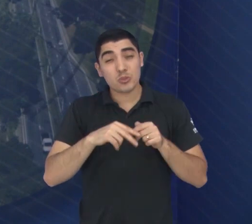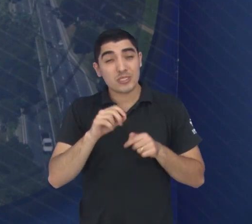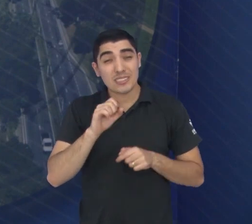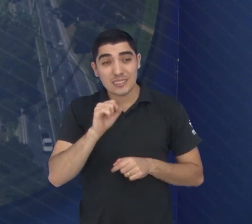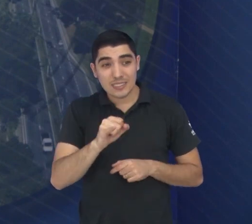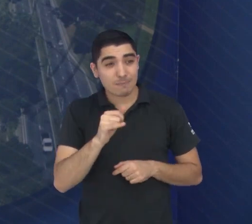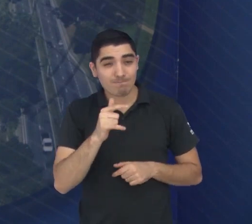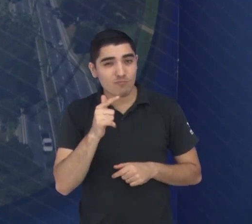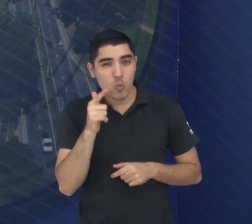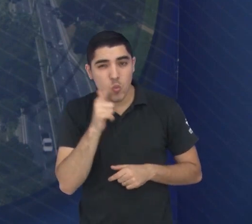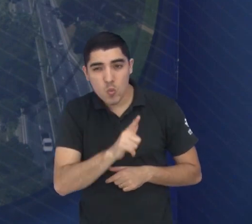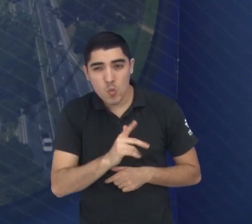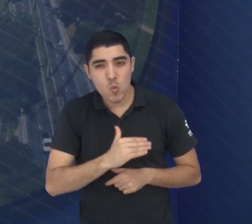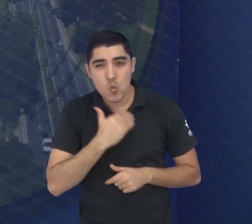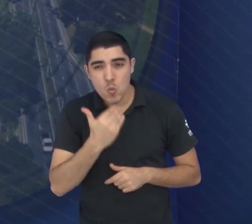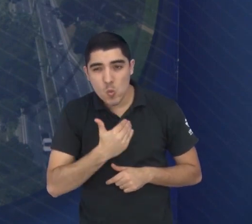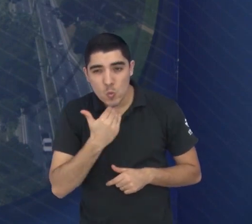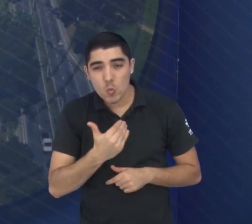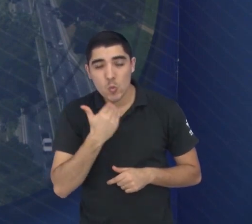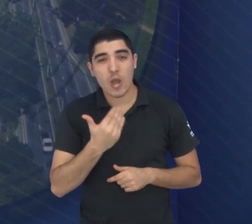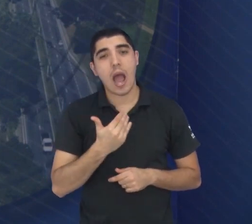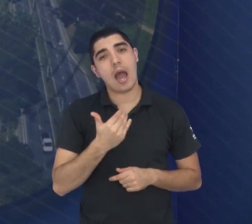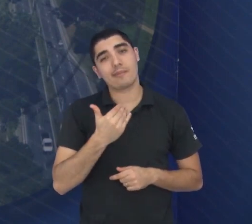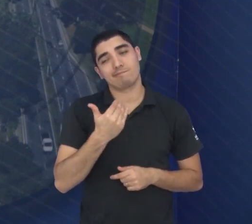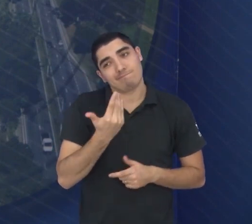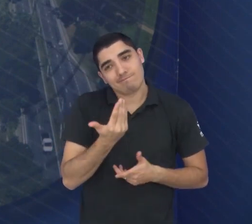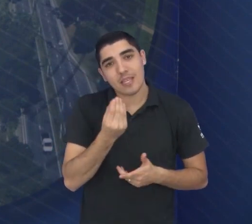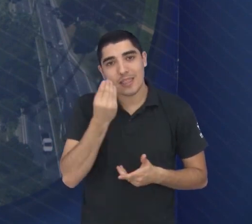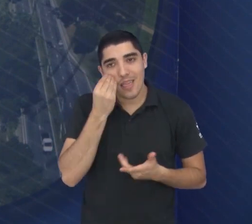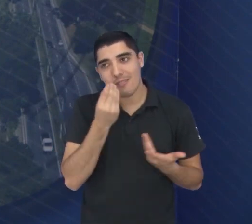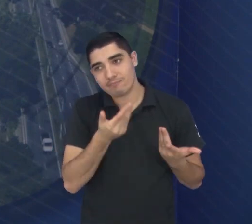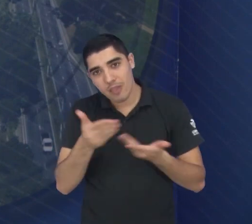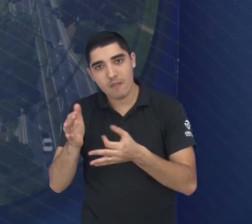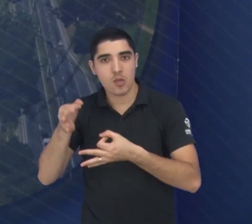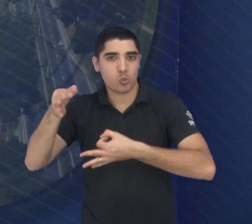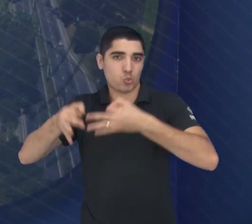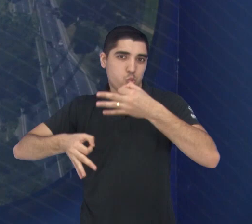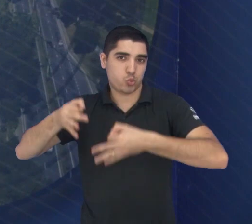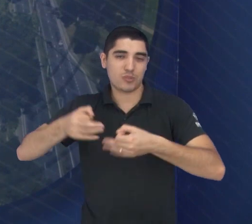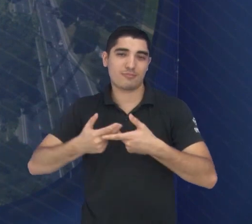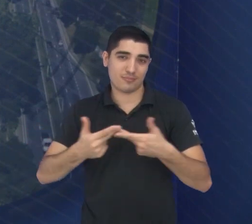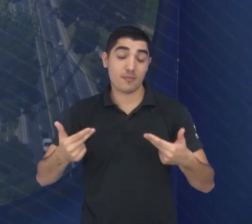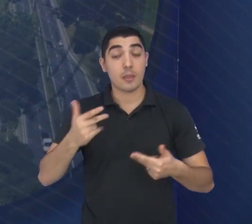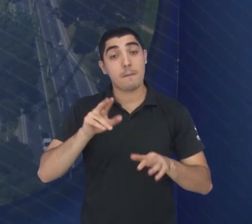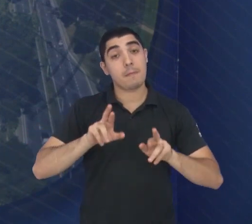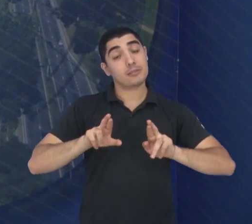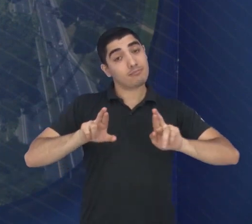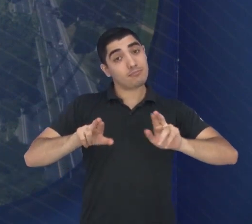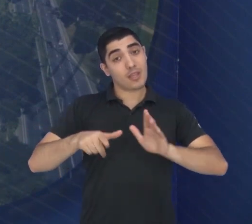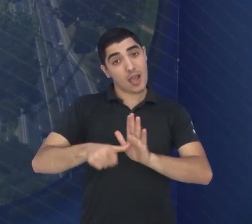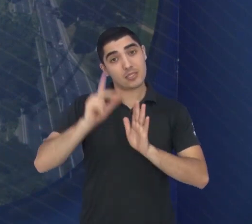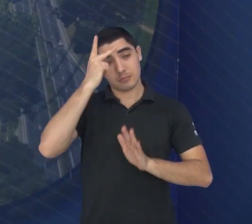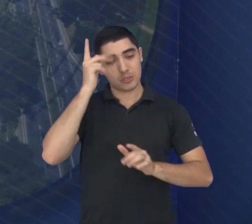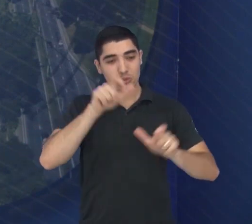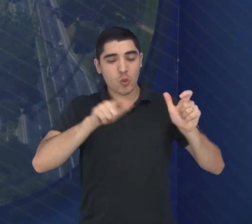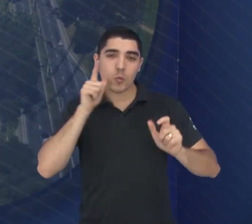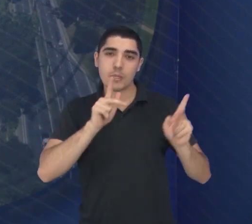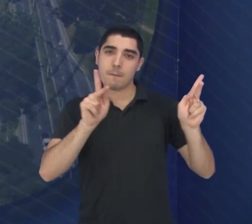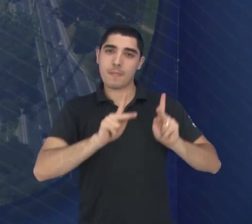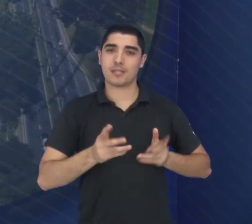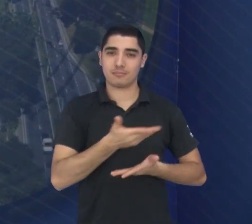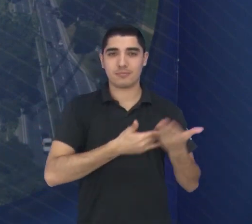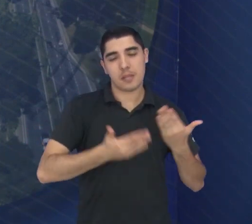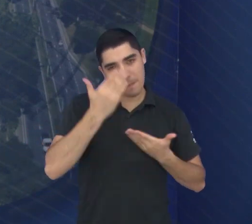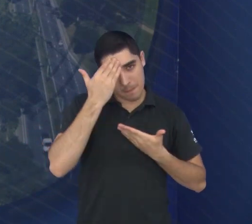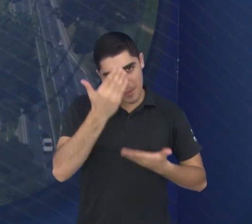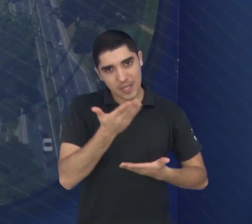tenha de levar, né, uma questão judicialmente falando, que as pessoas consigam conviver em paz. Muito obrigada mais